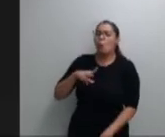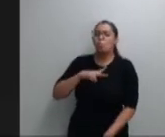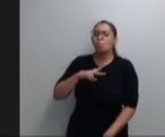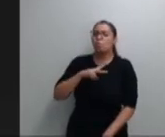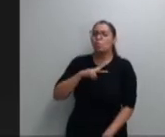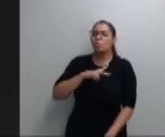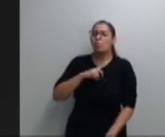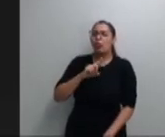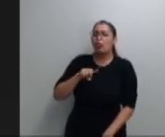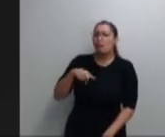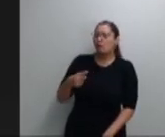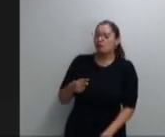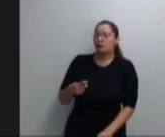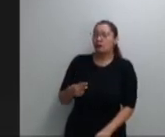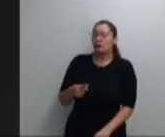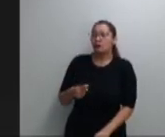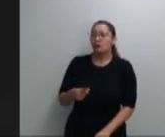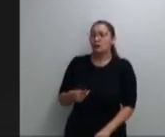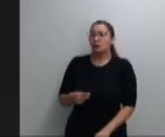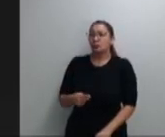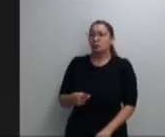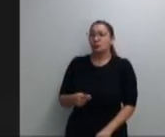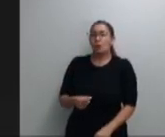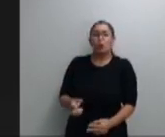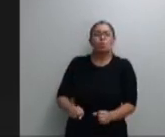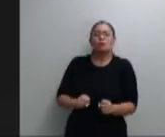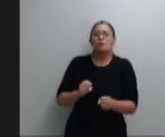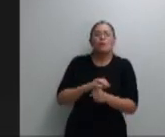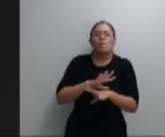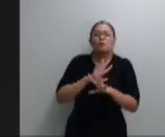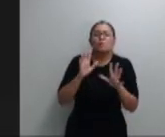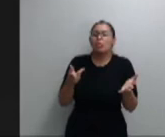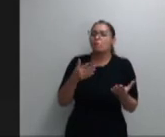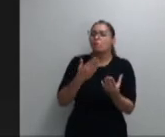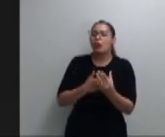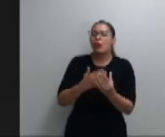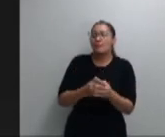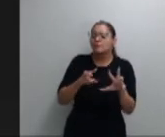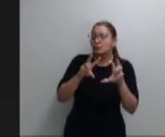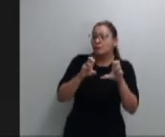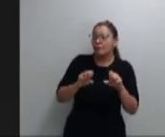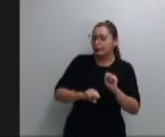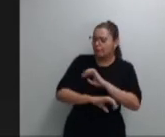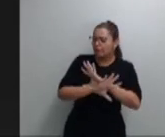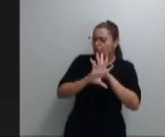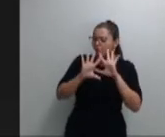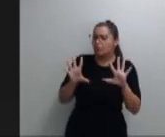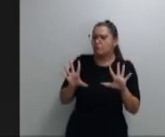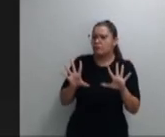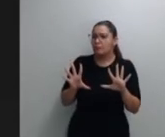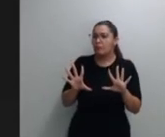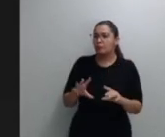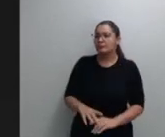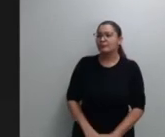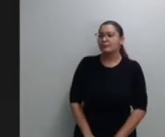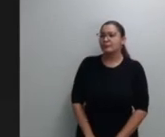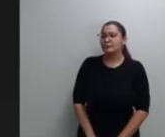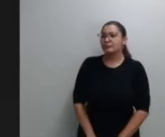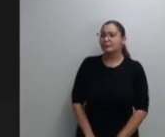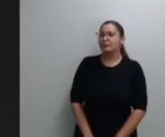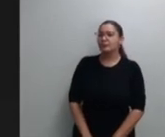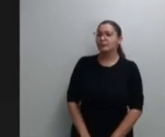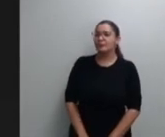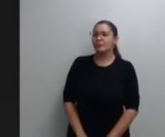ir à fundamentação dos embargos de declaração para perceber claramente o que nele se contém. Os